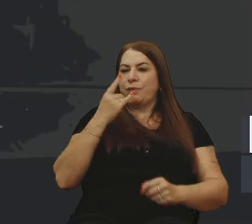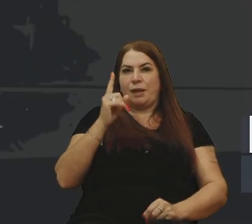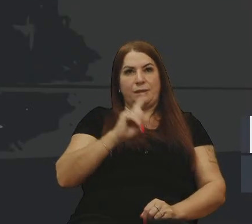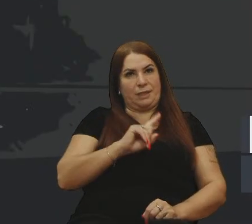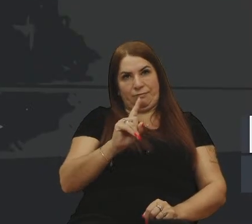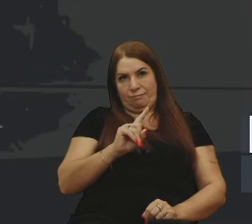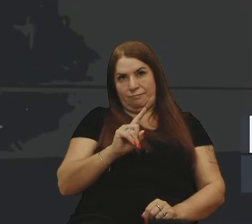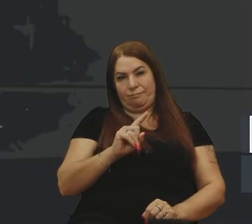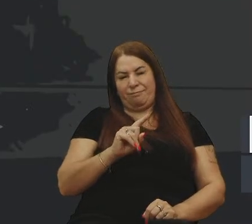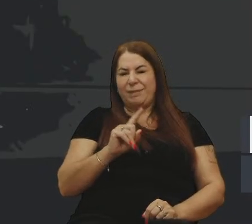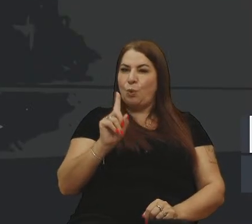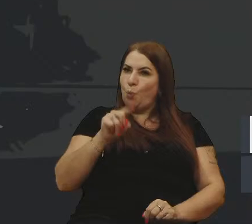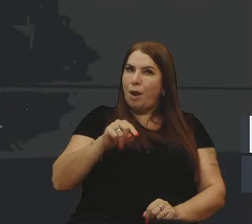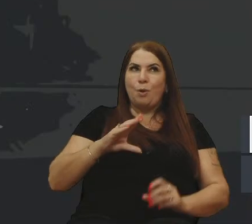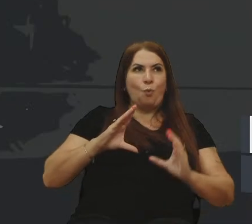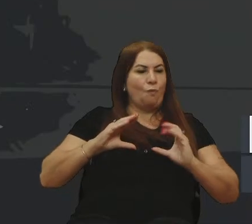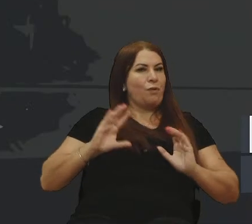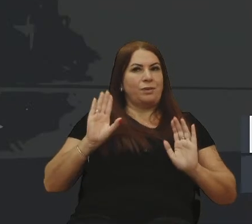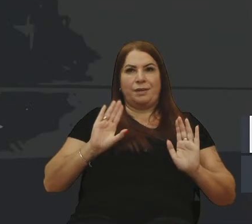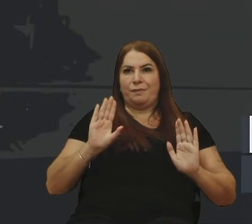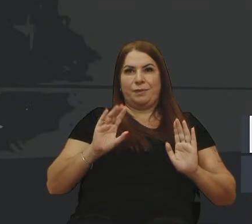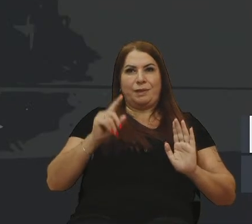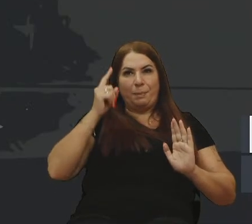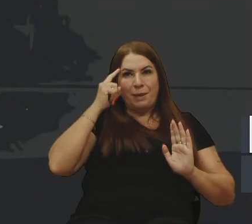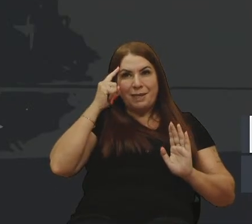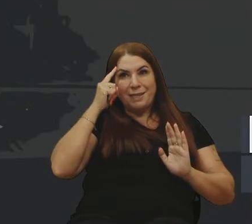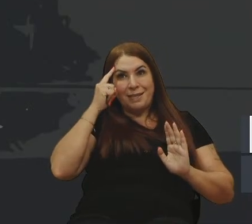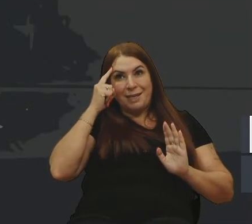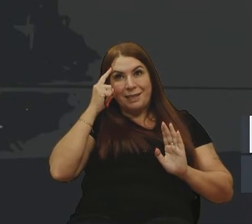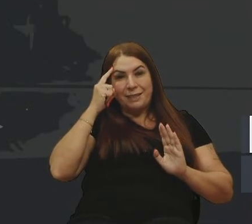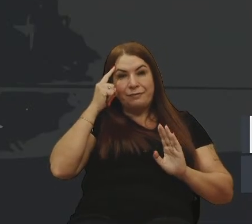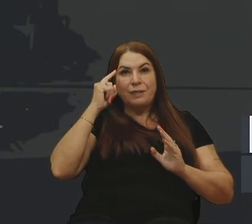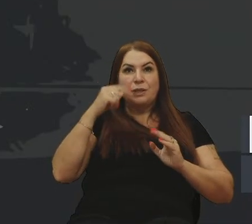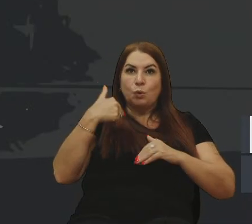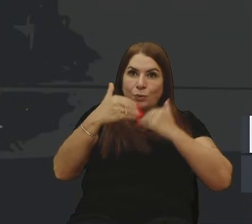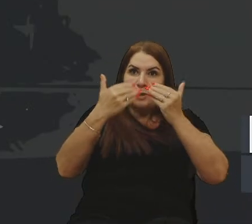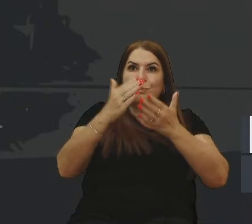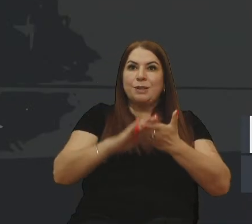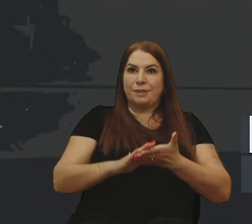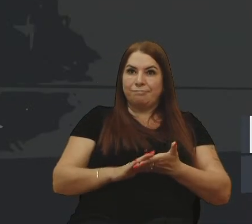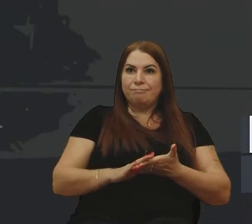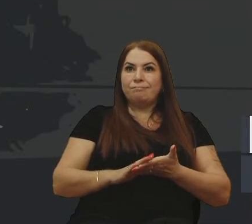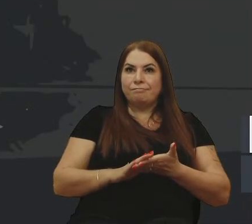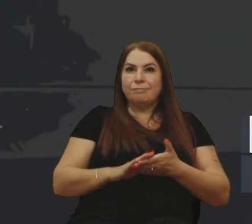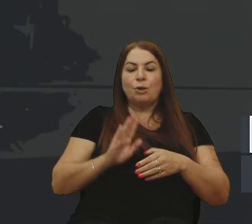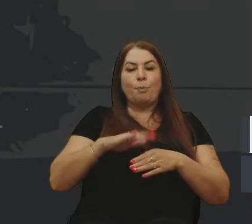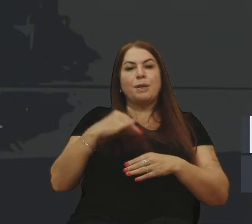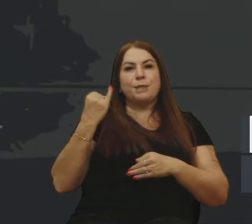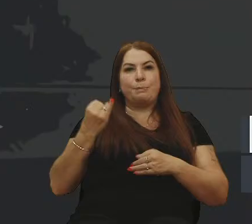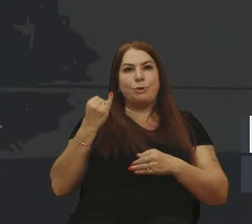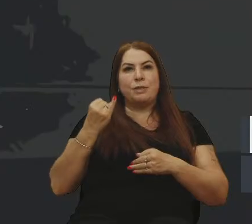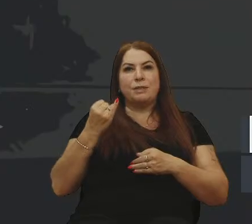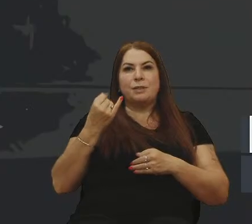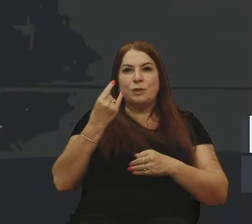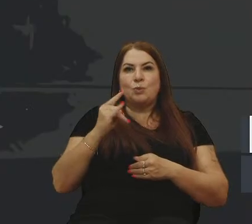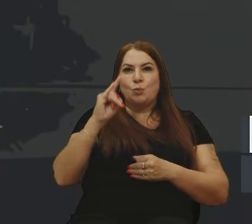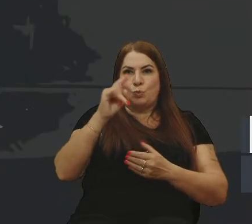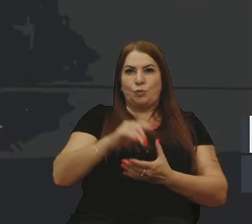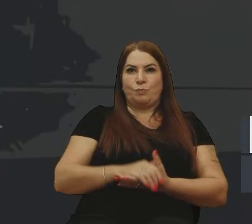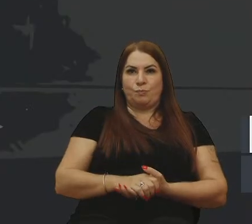Então, é desconfortável. A mentalidade da gente é o que vai segurar o processo. Mas o mais importante é esse último aqui,